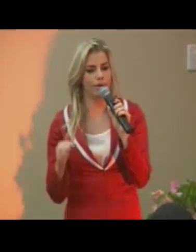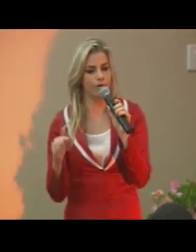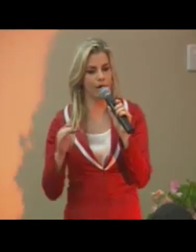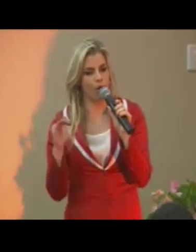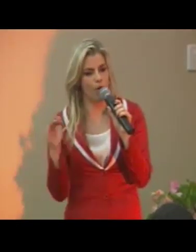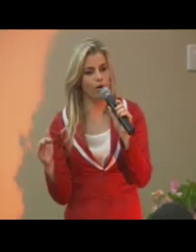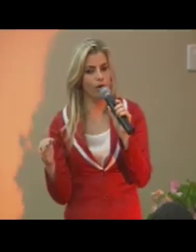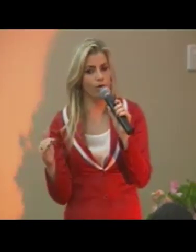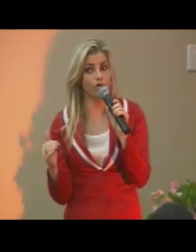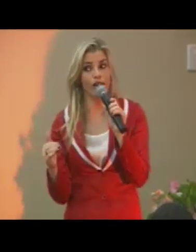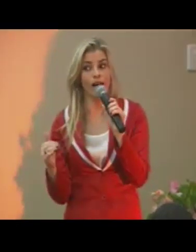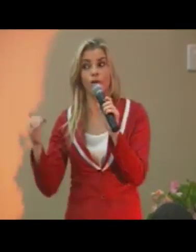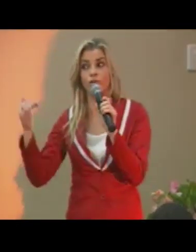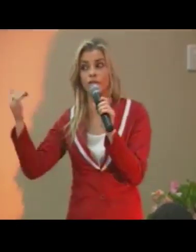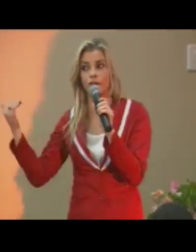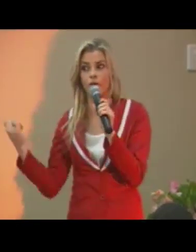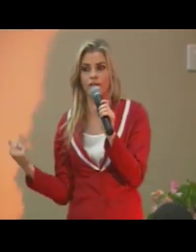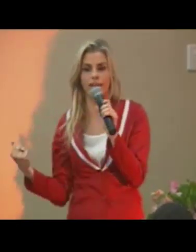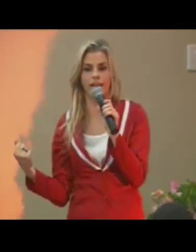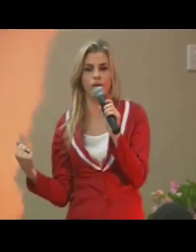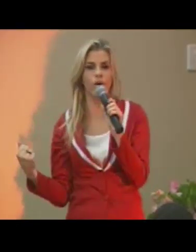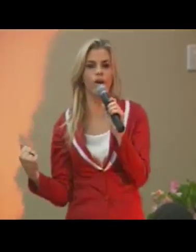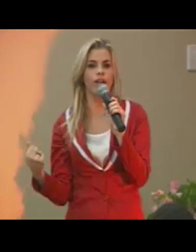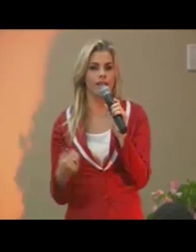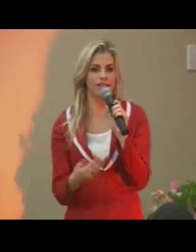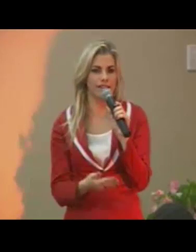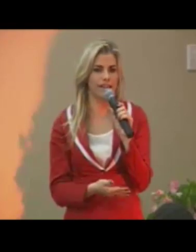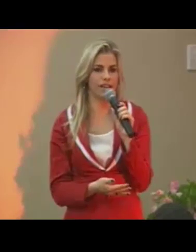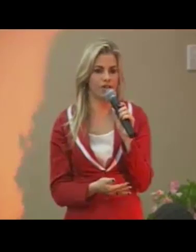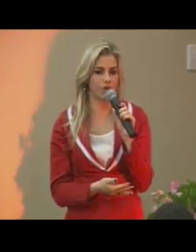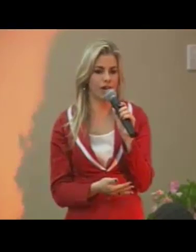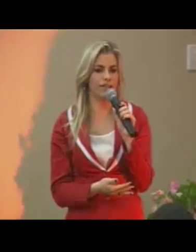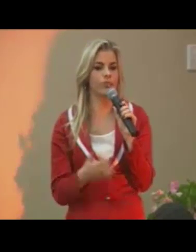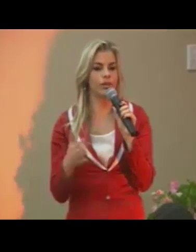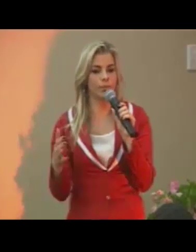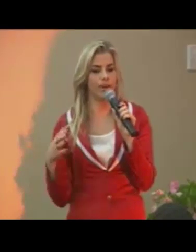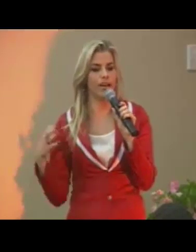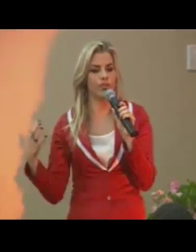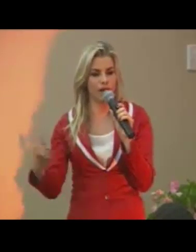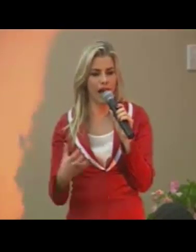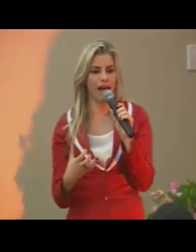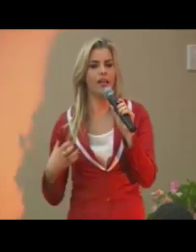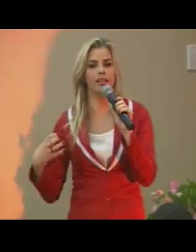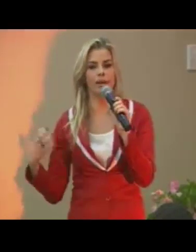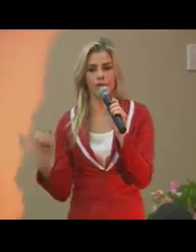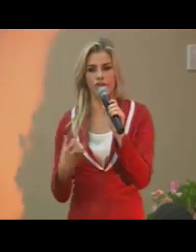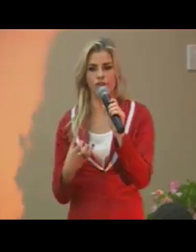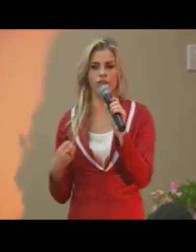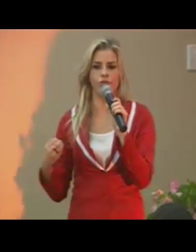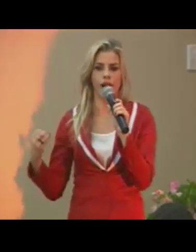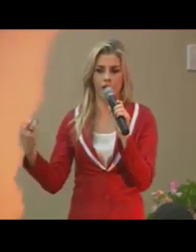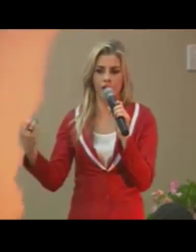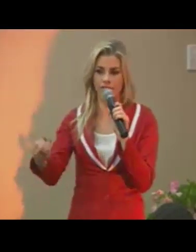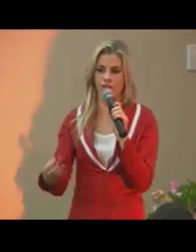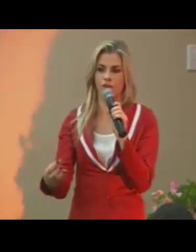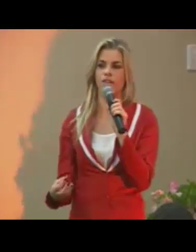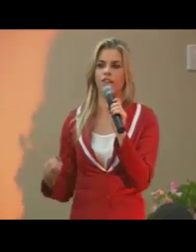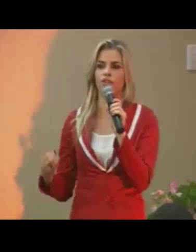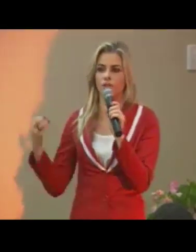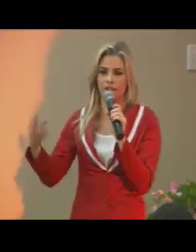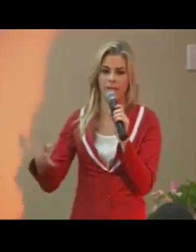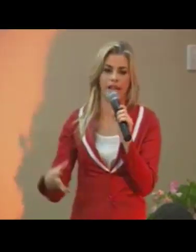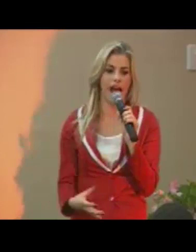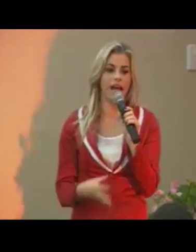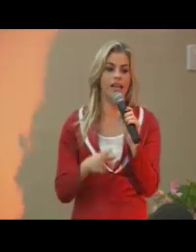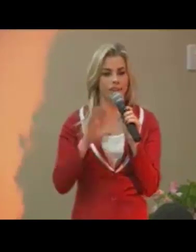a coordenação da Assembleia para ver como que vai funcionar. Inclusive a Rose Renault, que é a secretária de Educação, também vai ajudar, né, para a gente